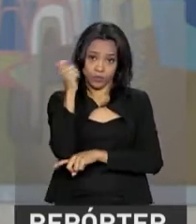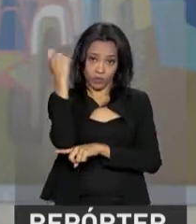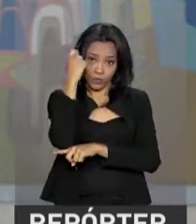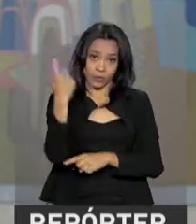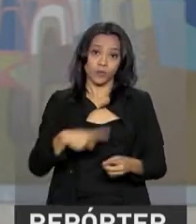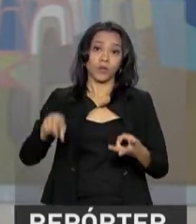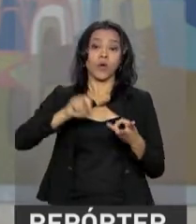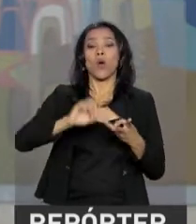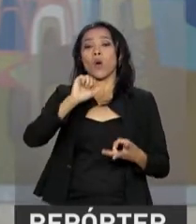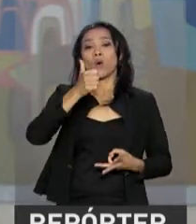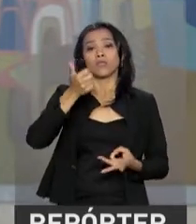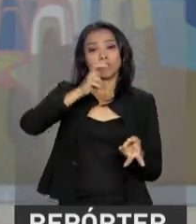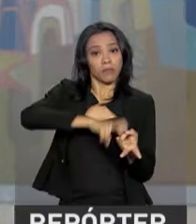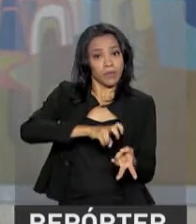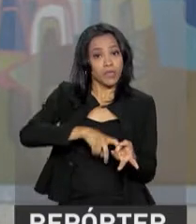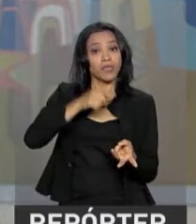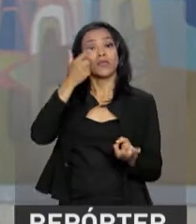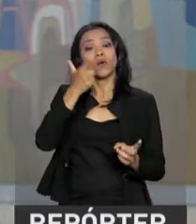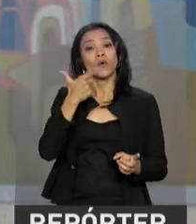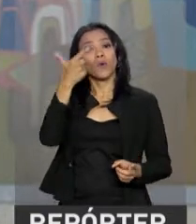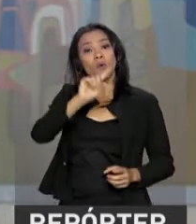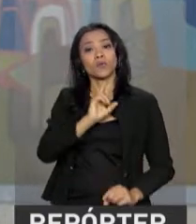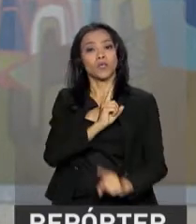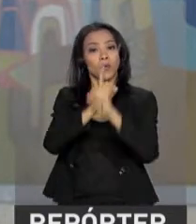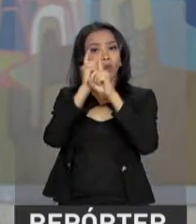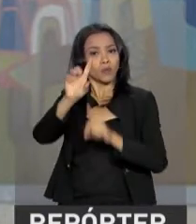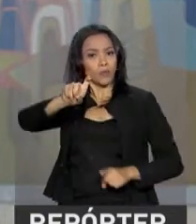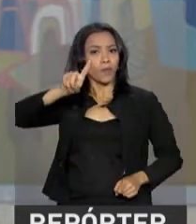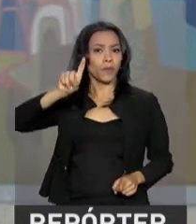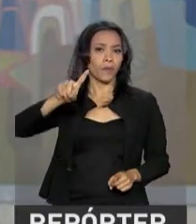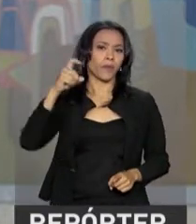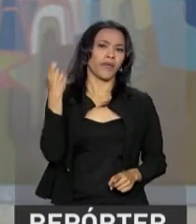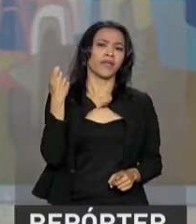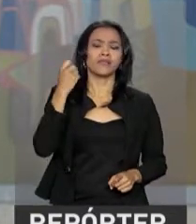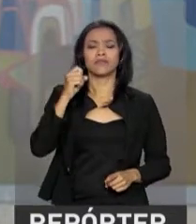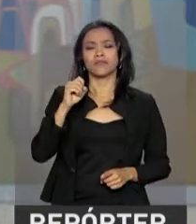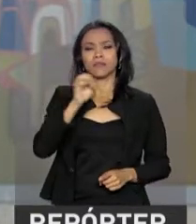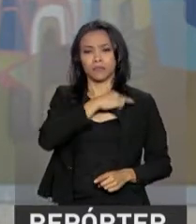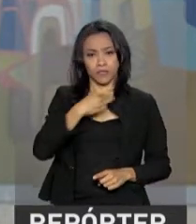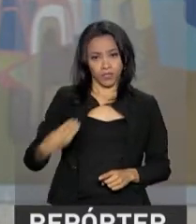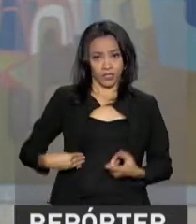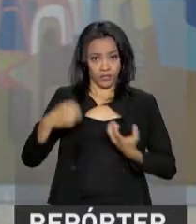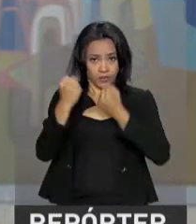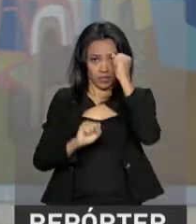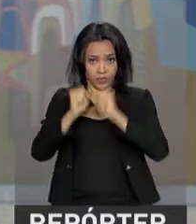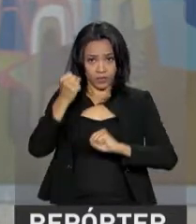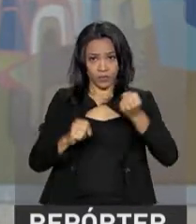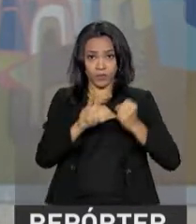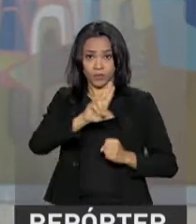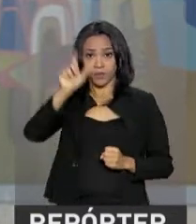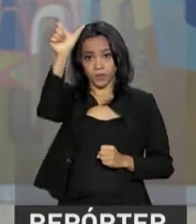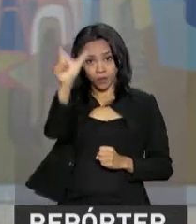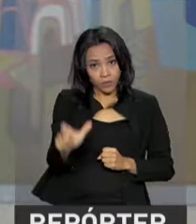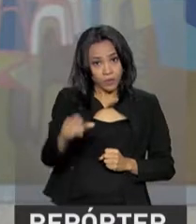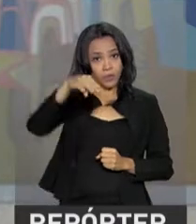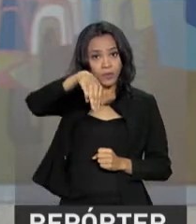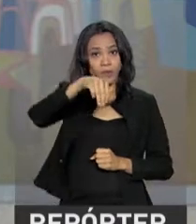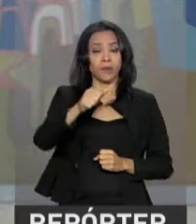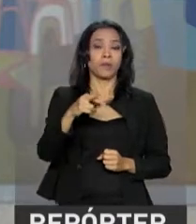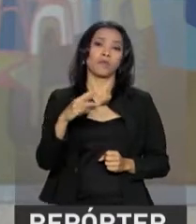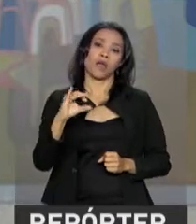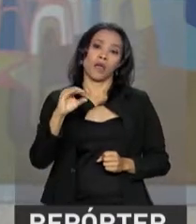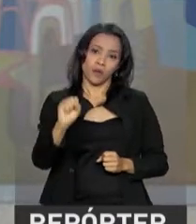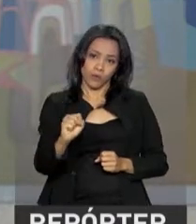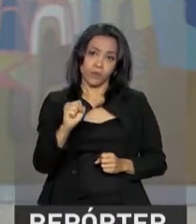as duas da manhã temer se encontra com o ex ministro da indústria e comércio exterior e serviços marcos pereira e reunião com